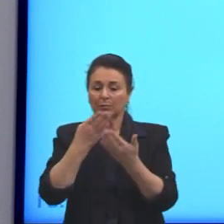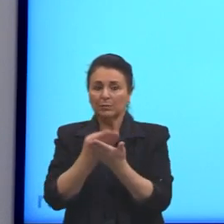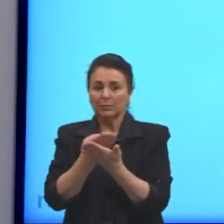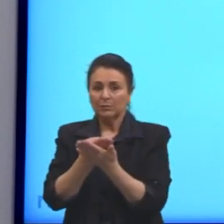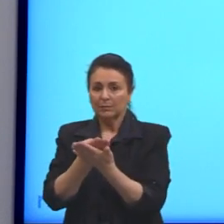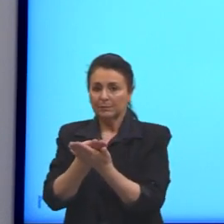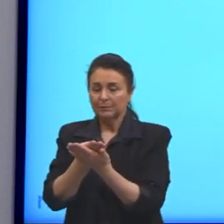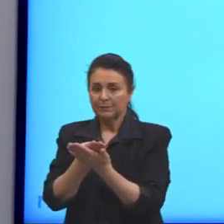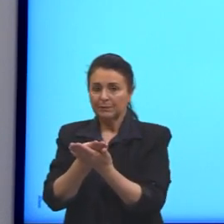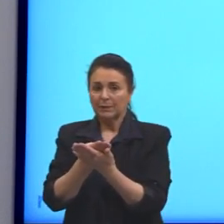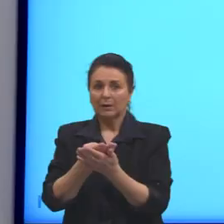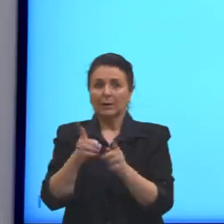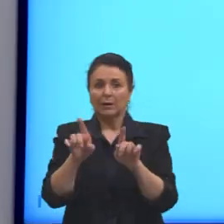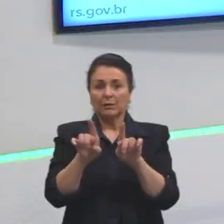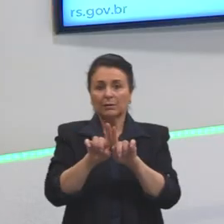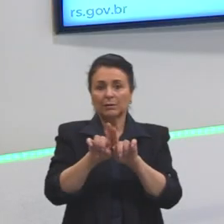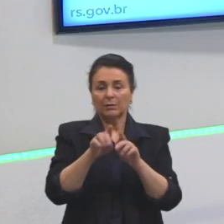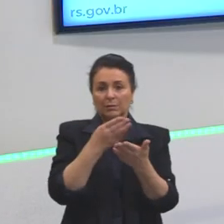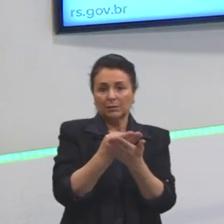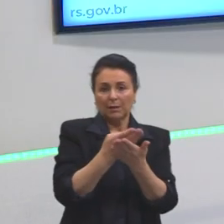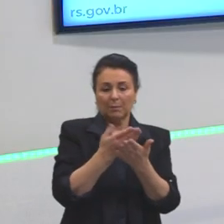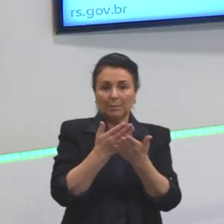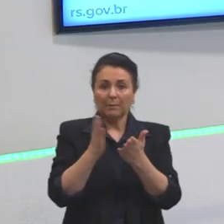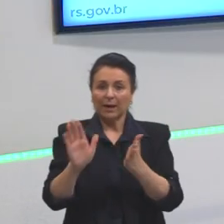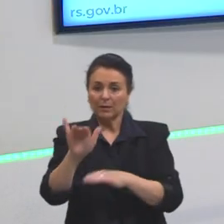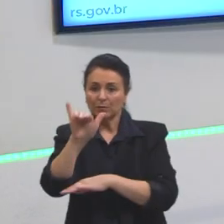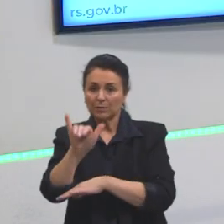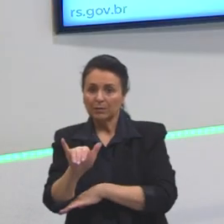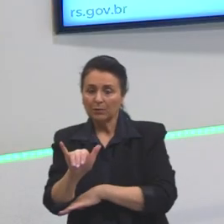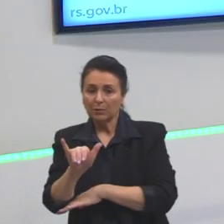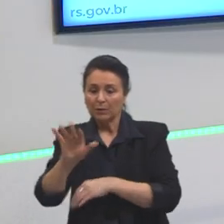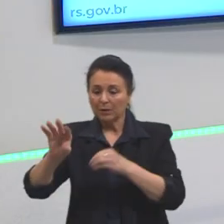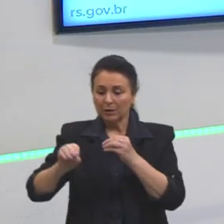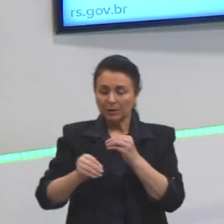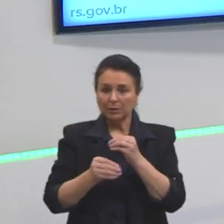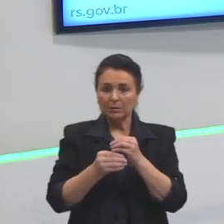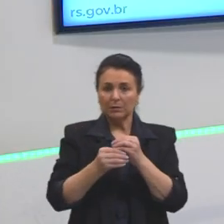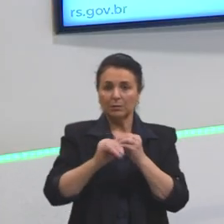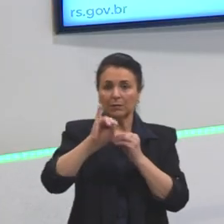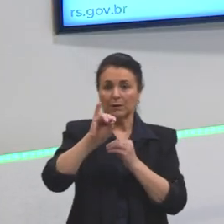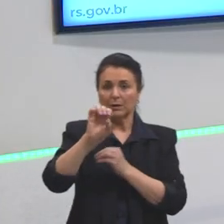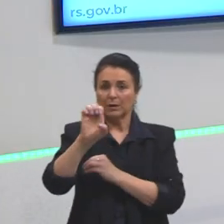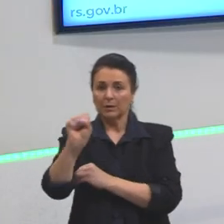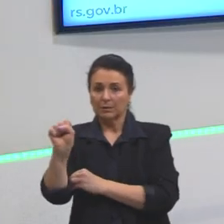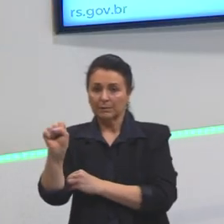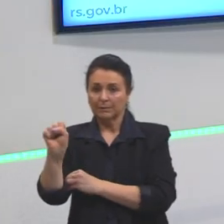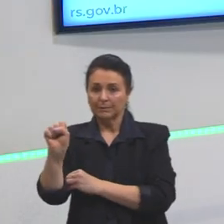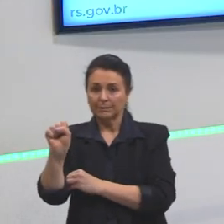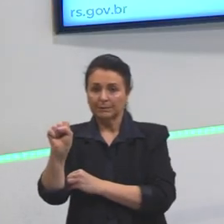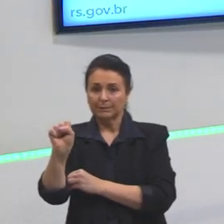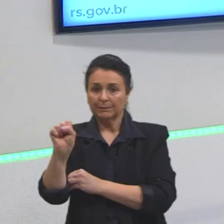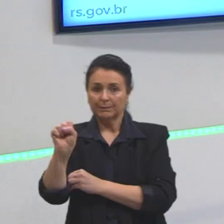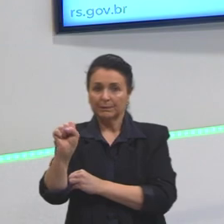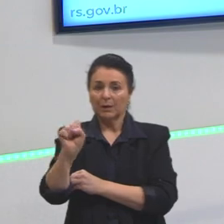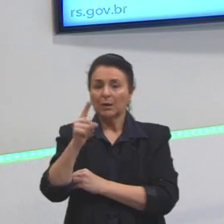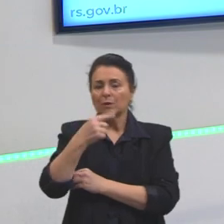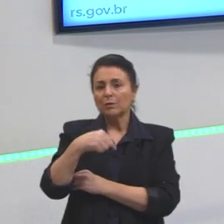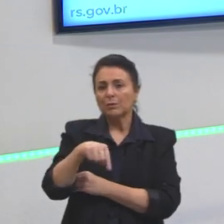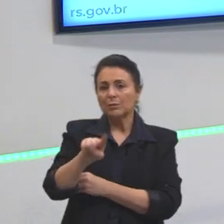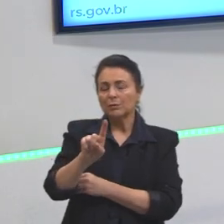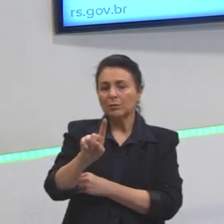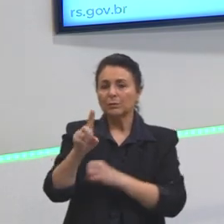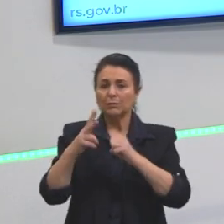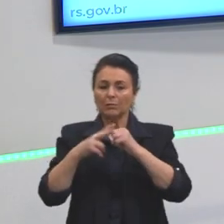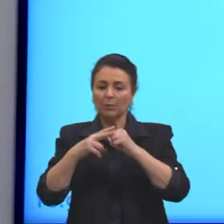lá o Story perde o y e ganha um viés Ok e os